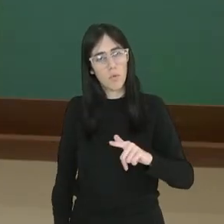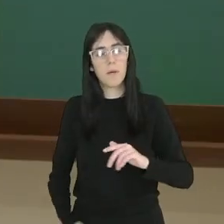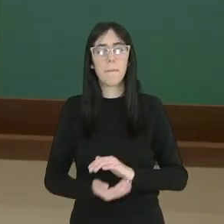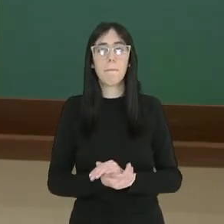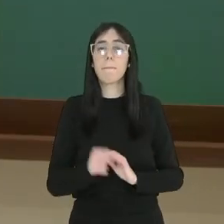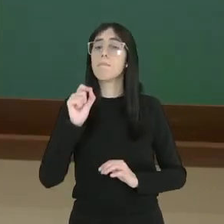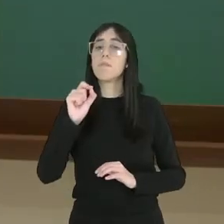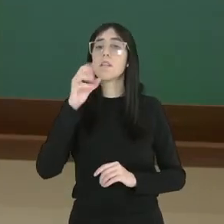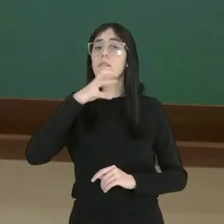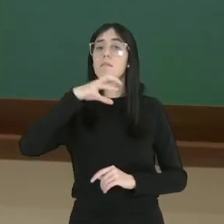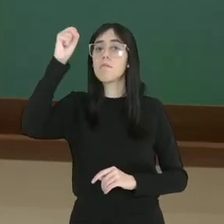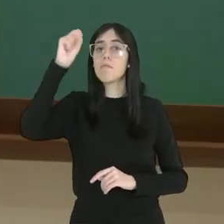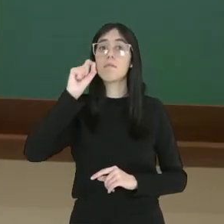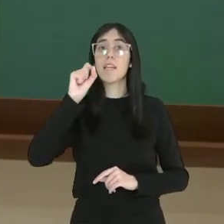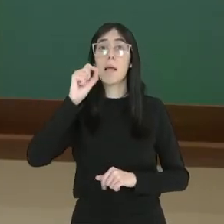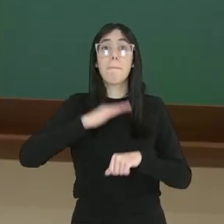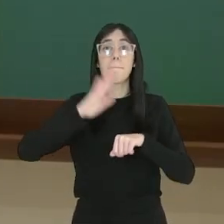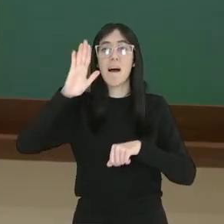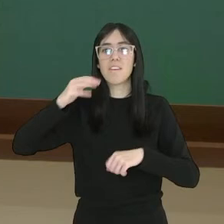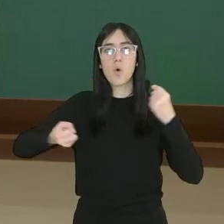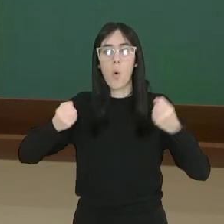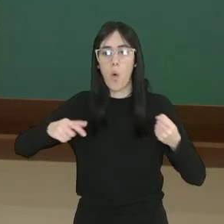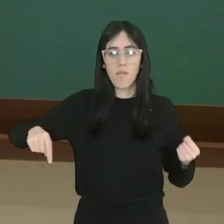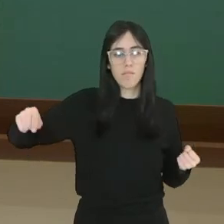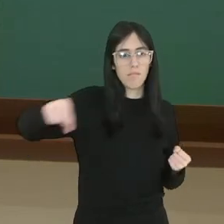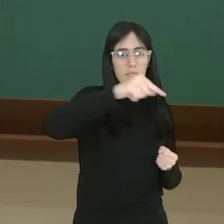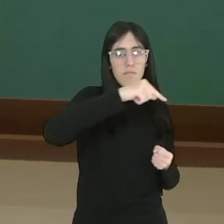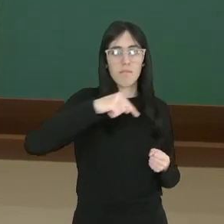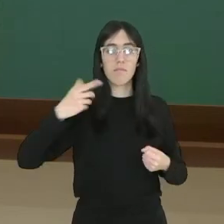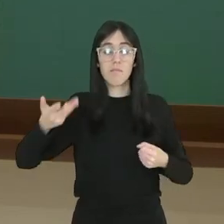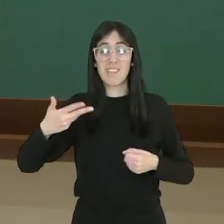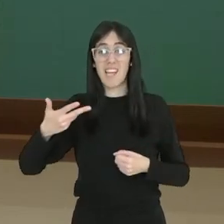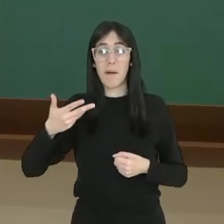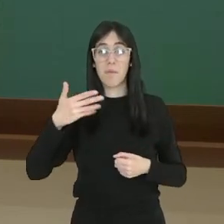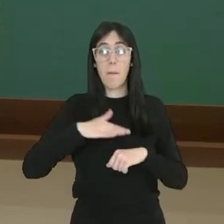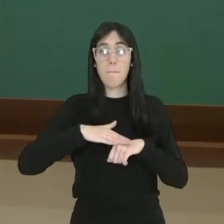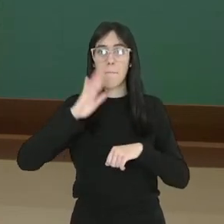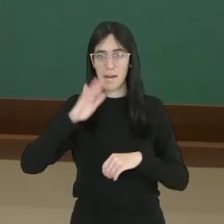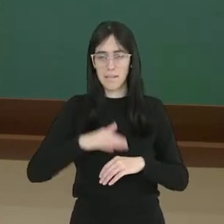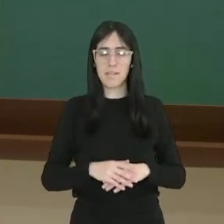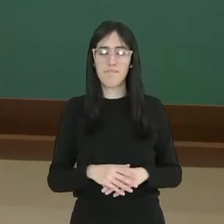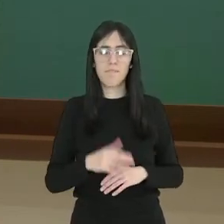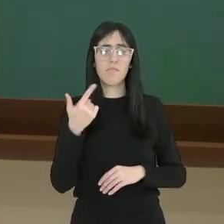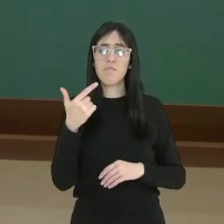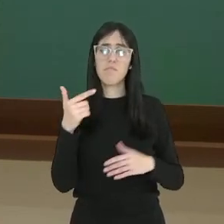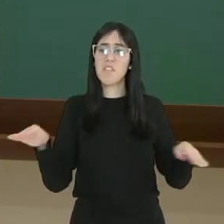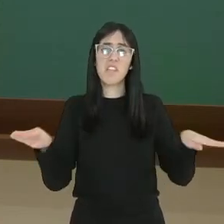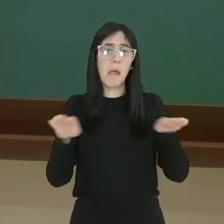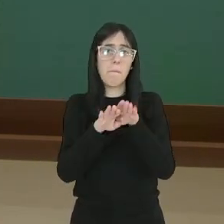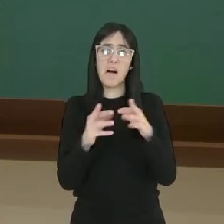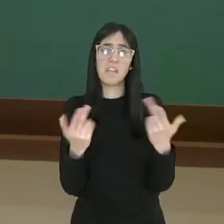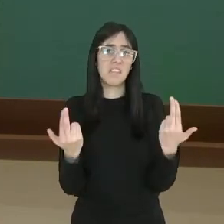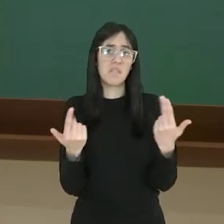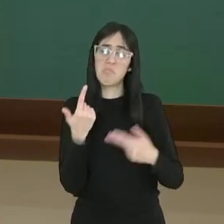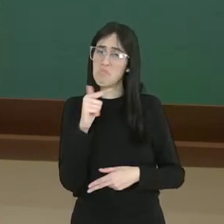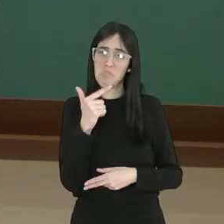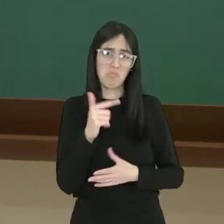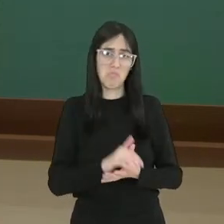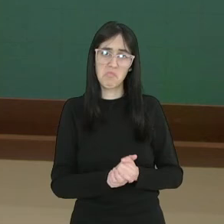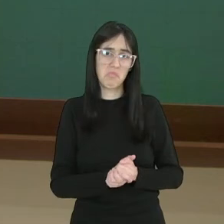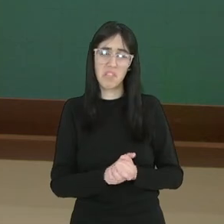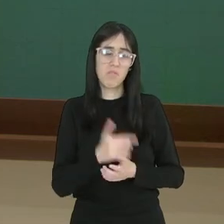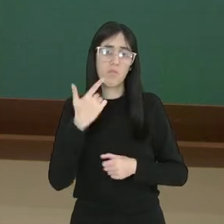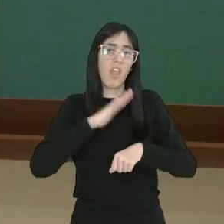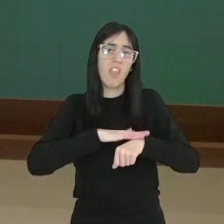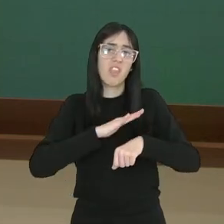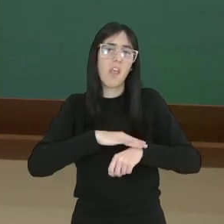que realizar mais corridas, porque é a equipe que vai ter mais pontos. E como eu falei para vocês, não há empate. Não tendo empate, não tem